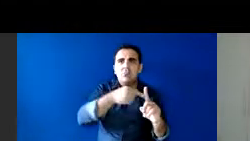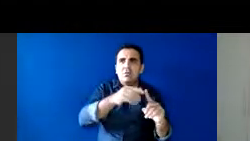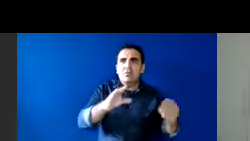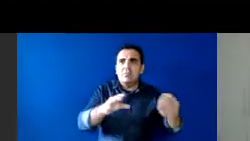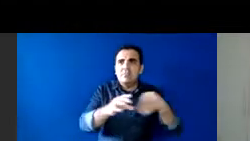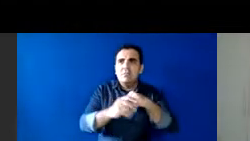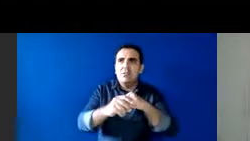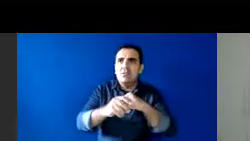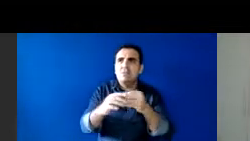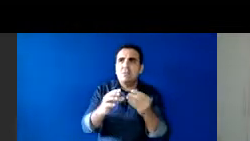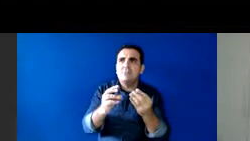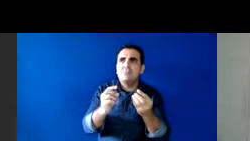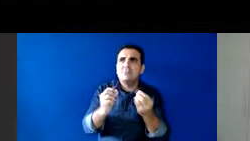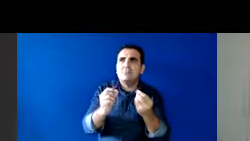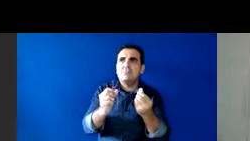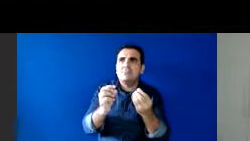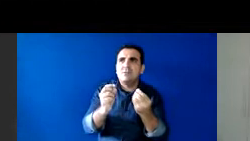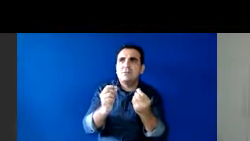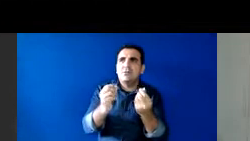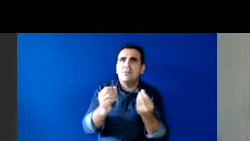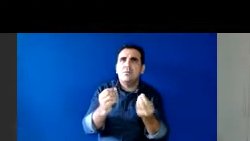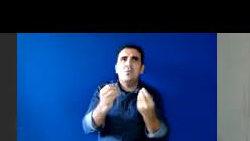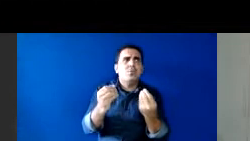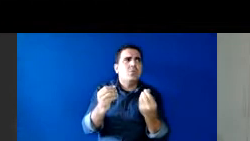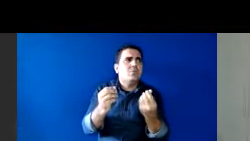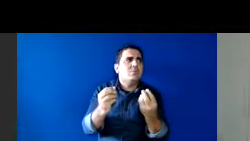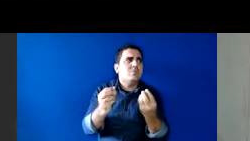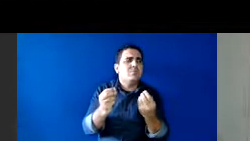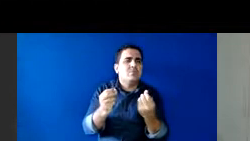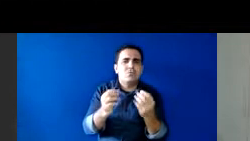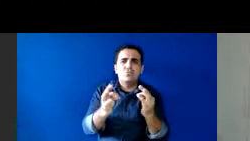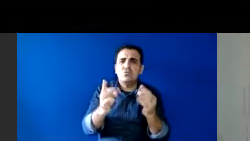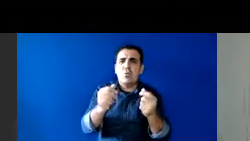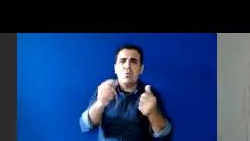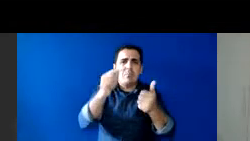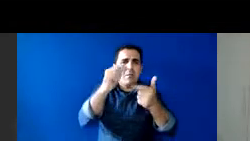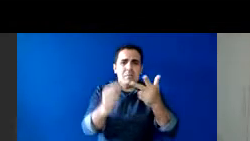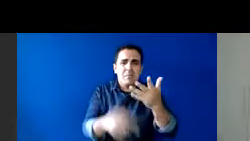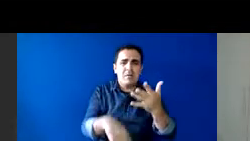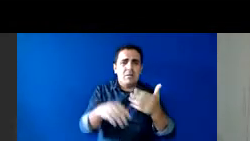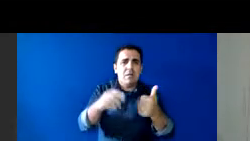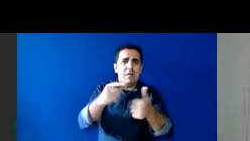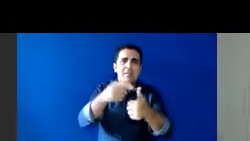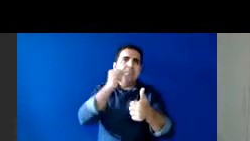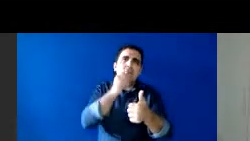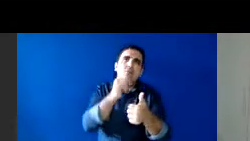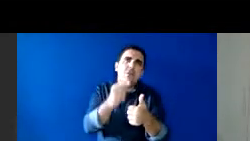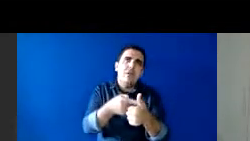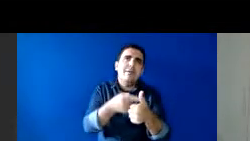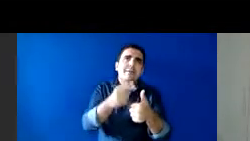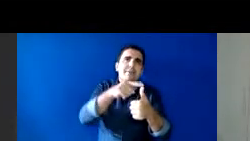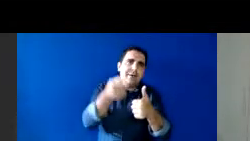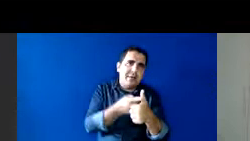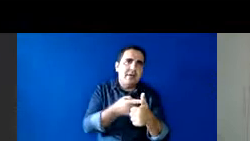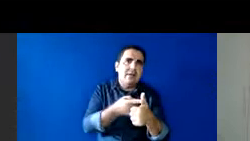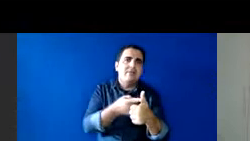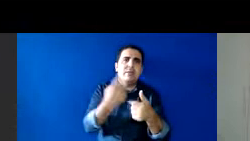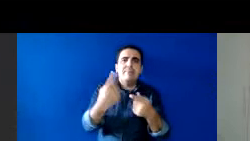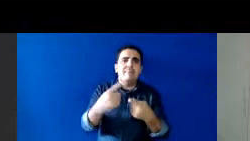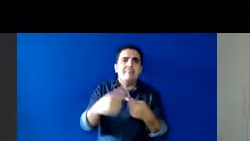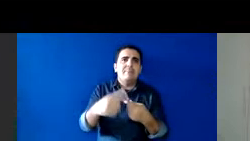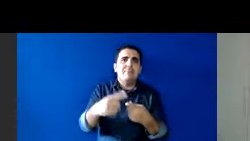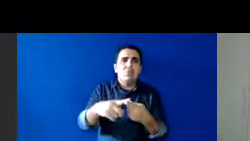essas, como se diz, essas realidades, de mulheres que estão grávidas porque